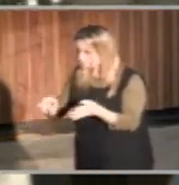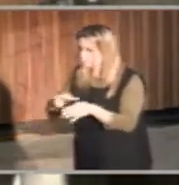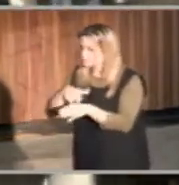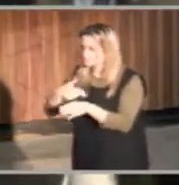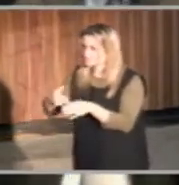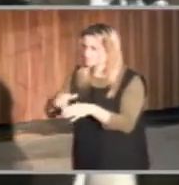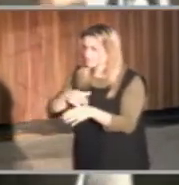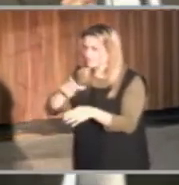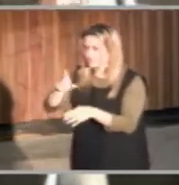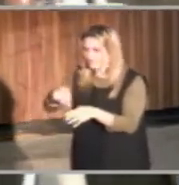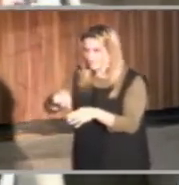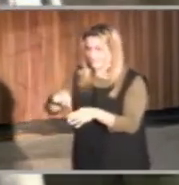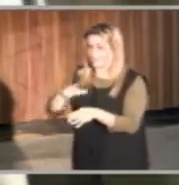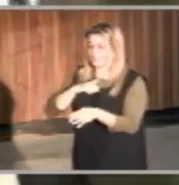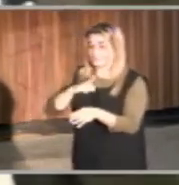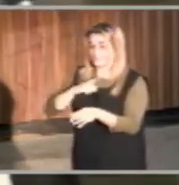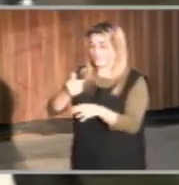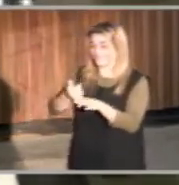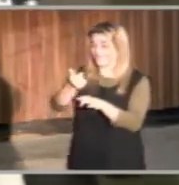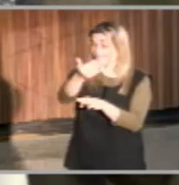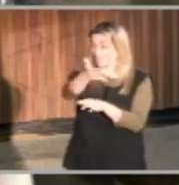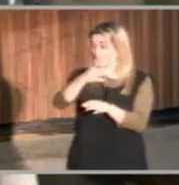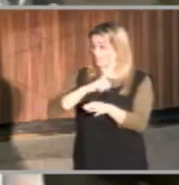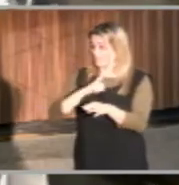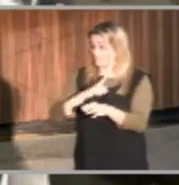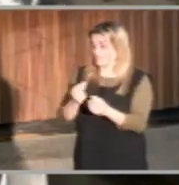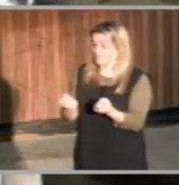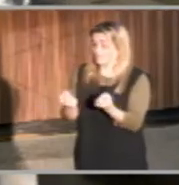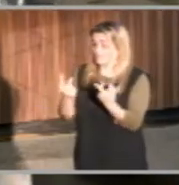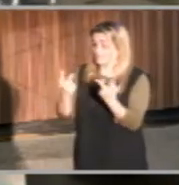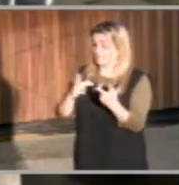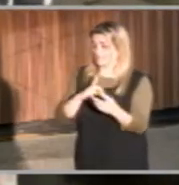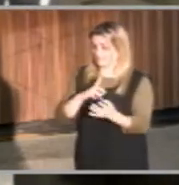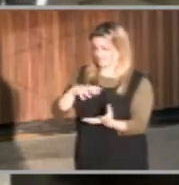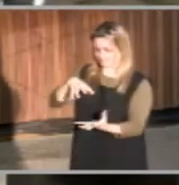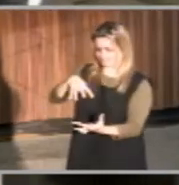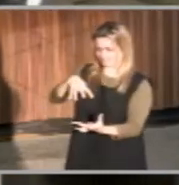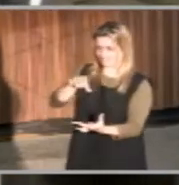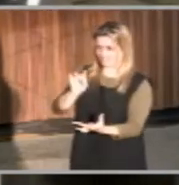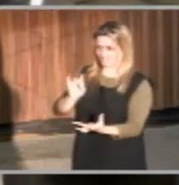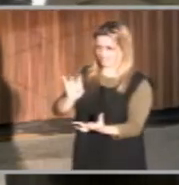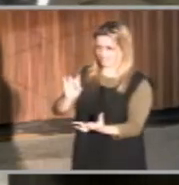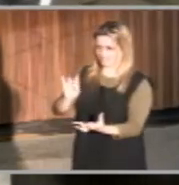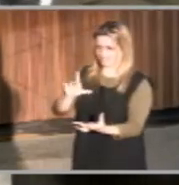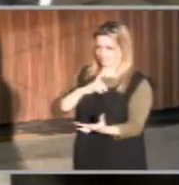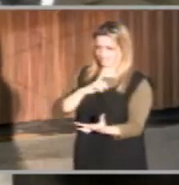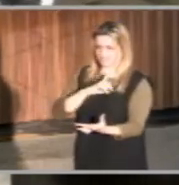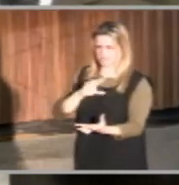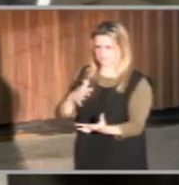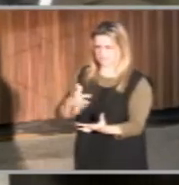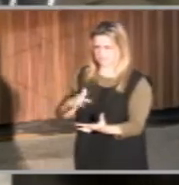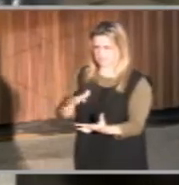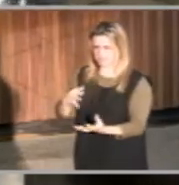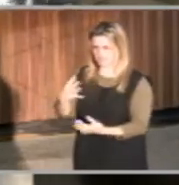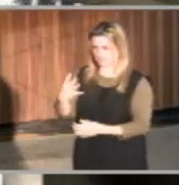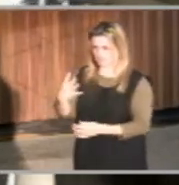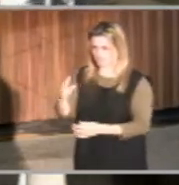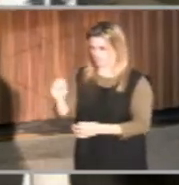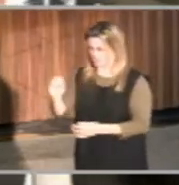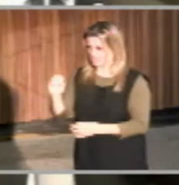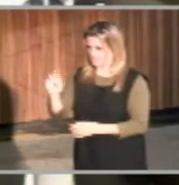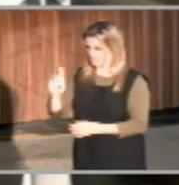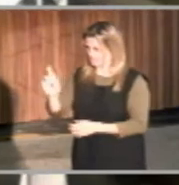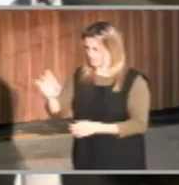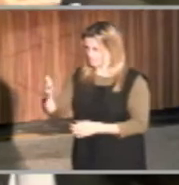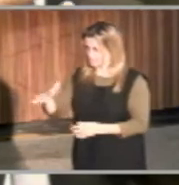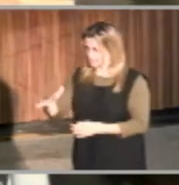é desse que a gente tem lá, né? E aí o preço dele está na faixa aí de 40, 50 reais